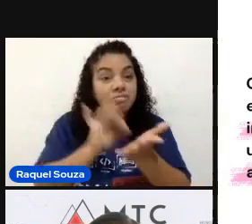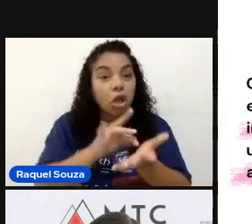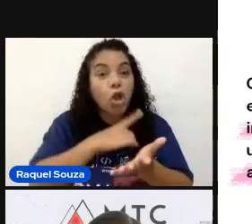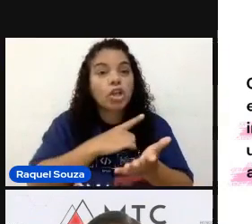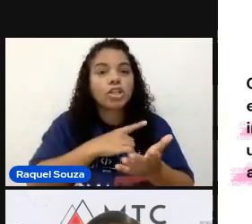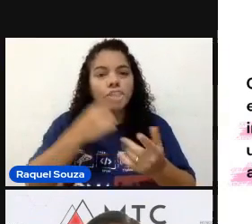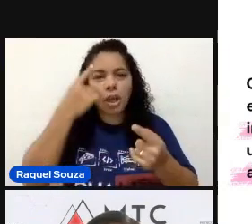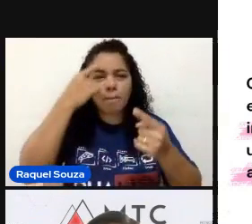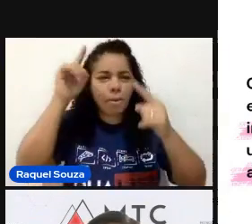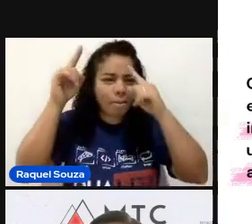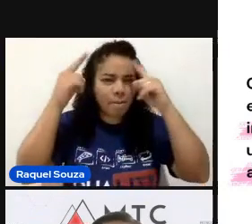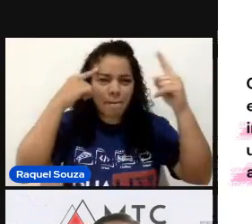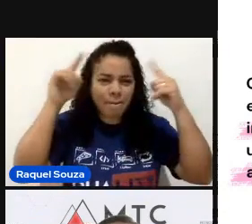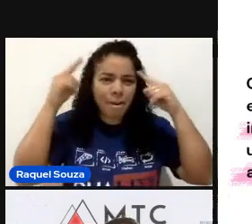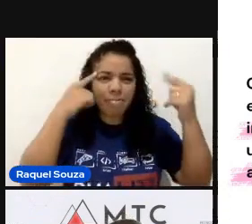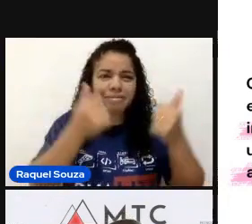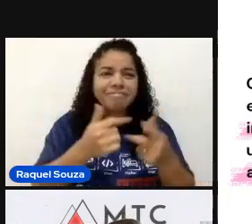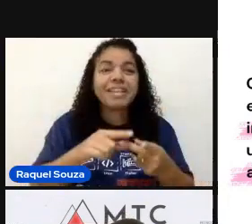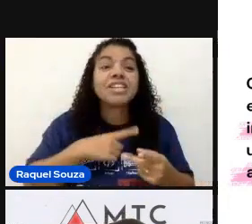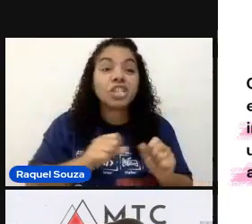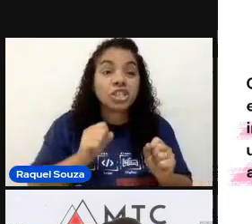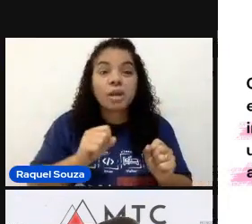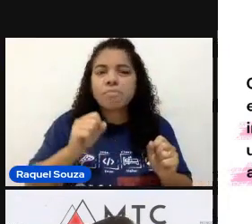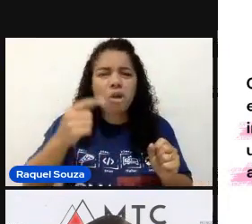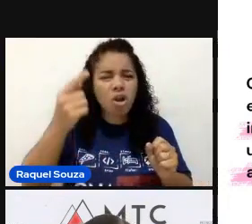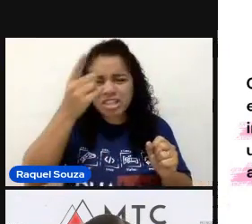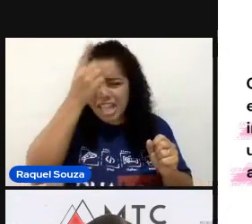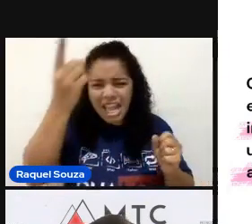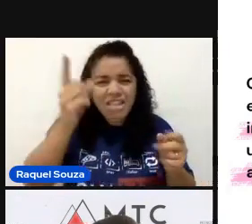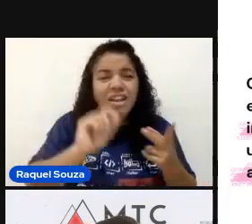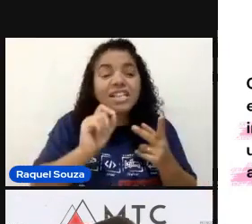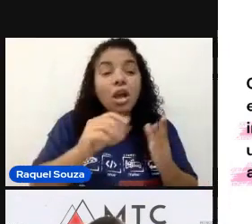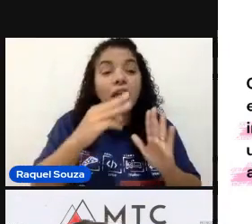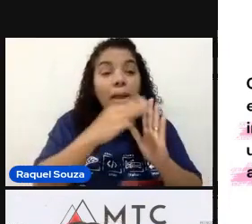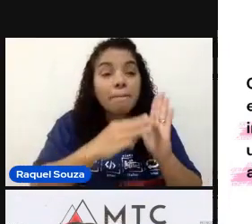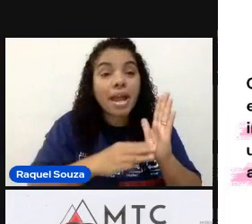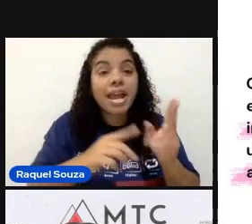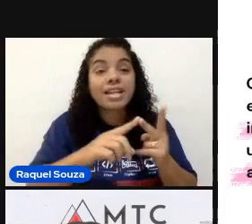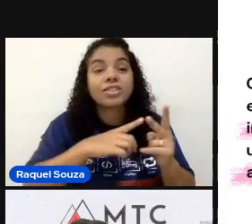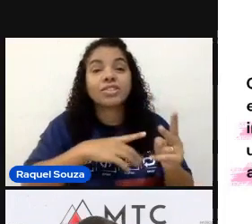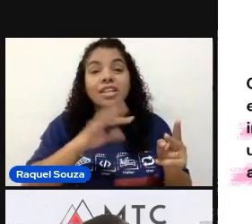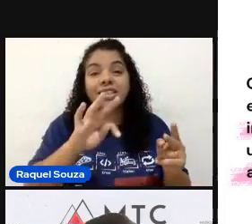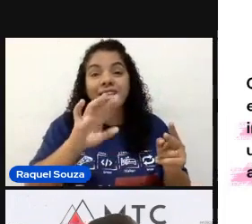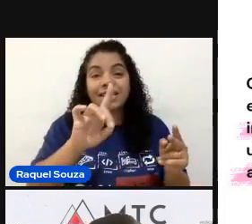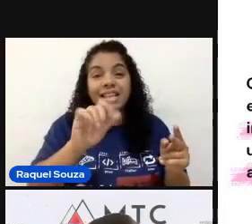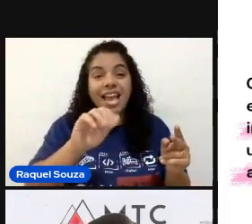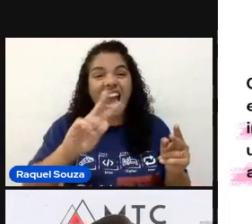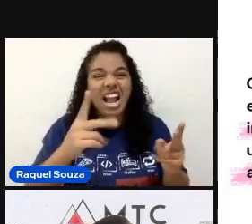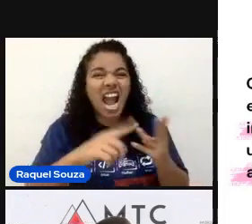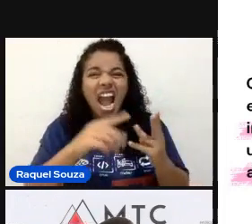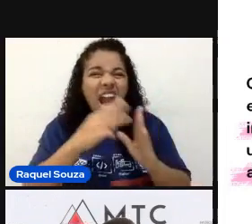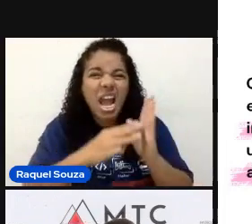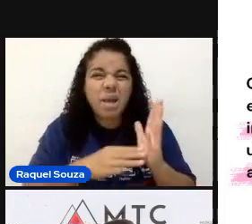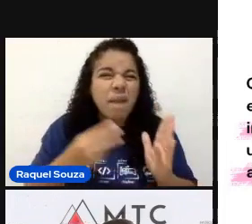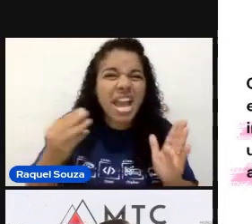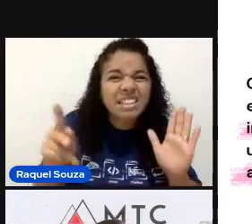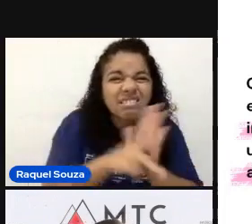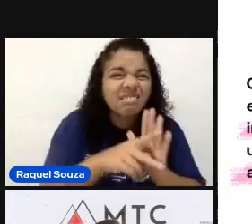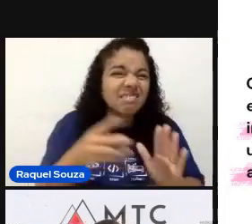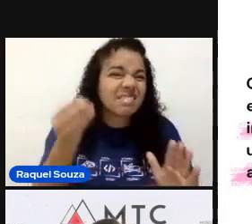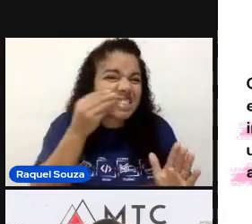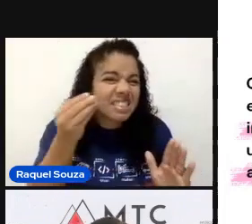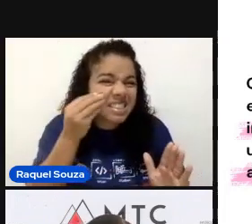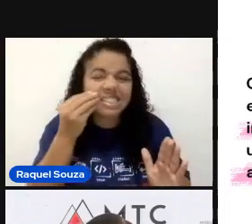a gente pode inventar o quê? Inventar métodos para TDAH, métodos para testes, enfim. A